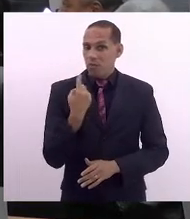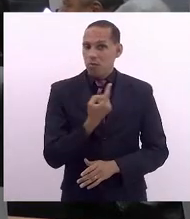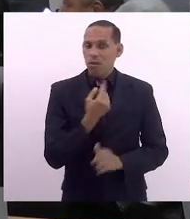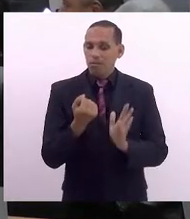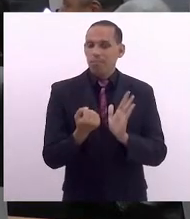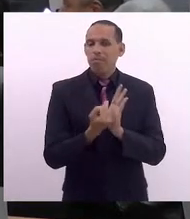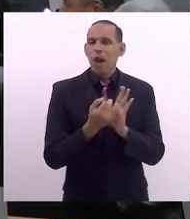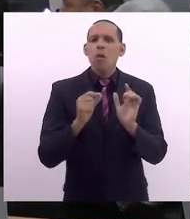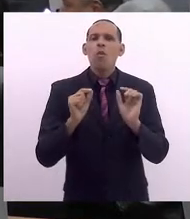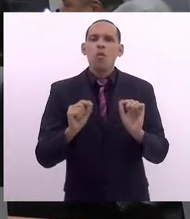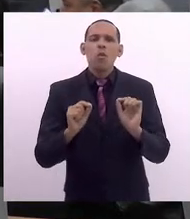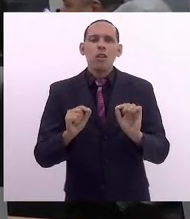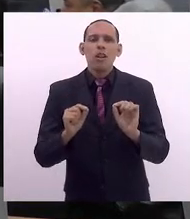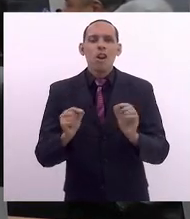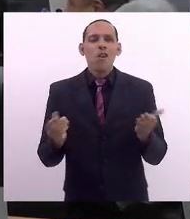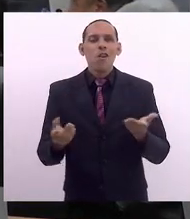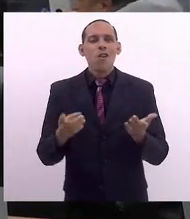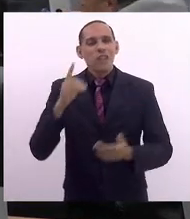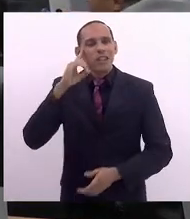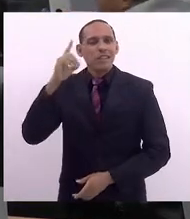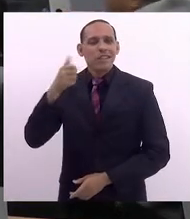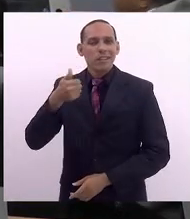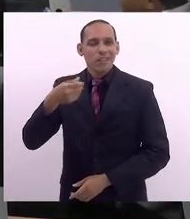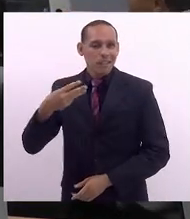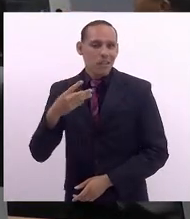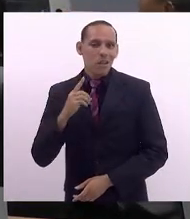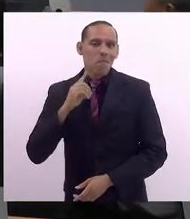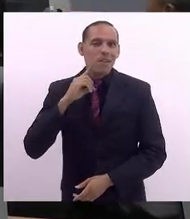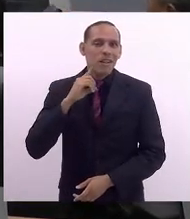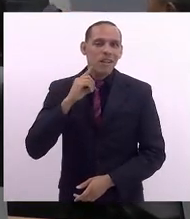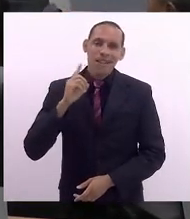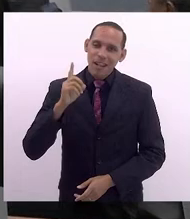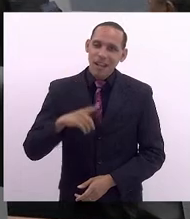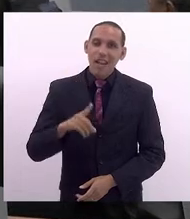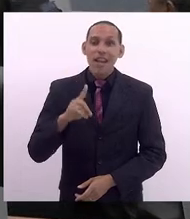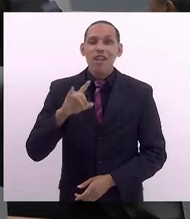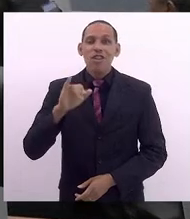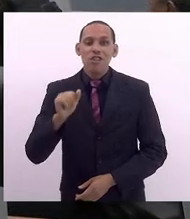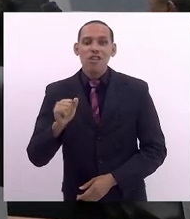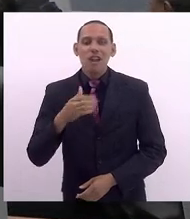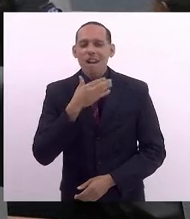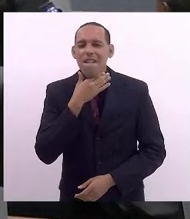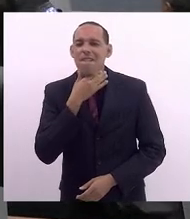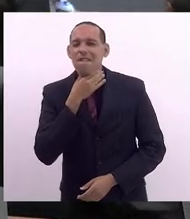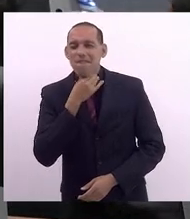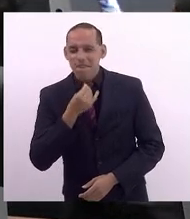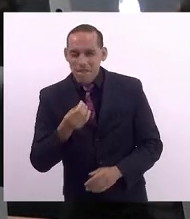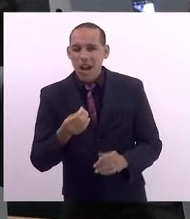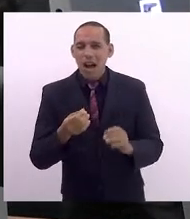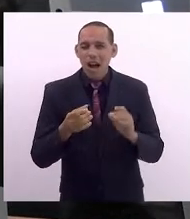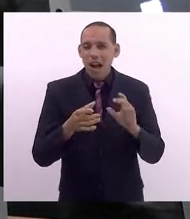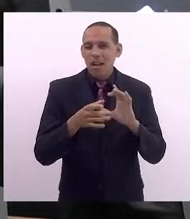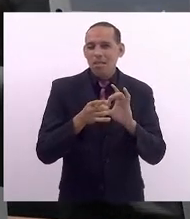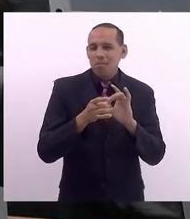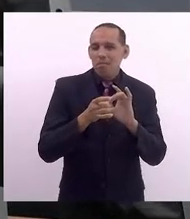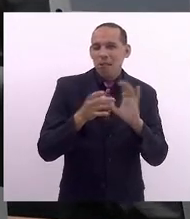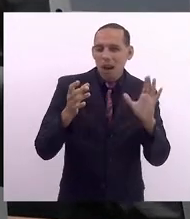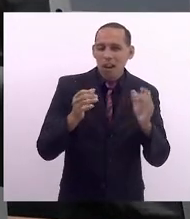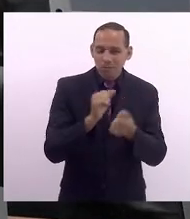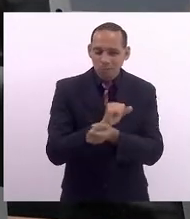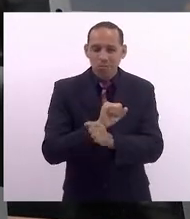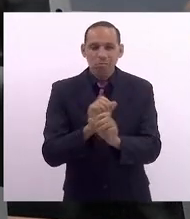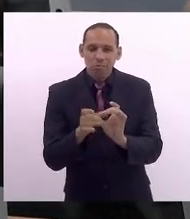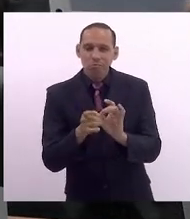simbolismo da data do 13 de maio, dia da falsa abolição, abolição inconclusa, e é um pouco